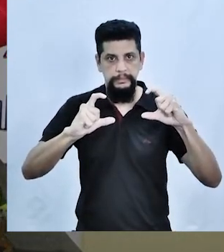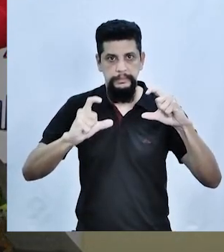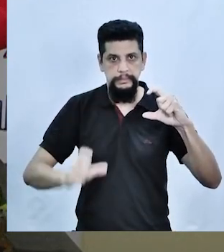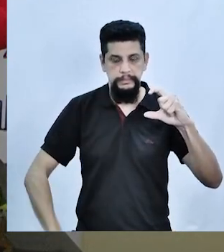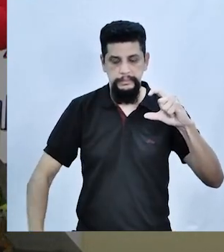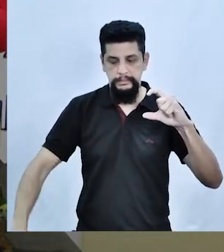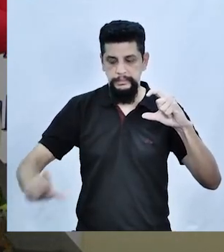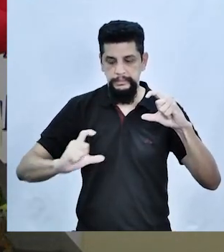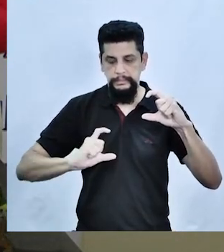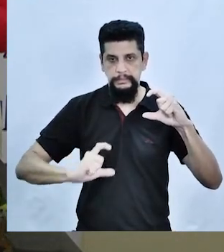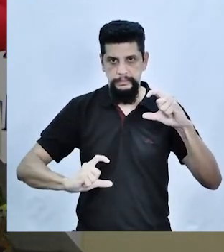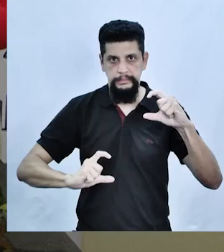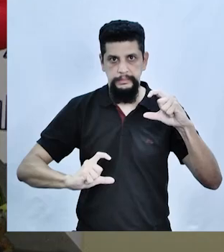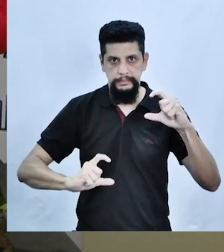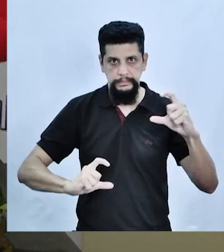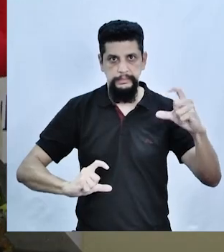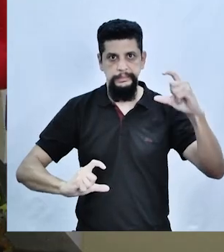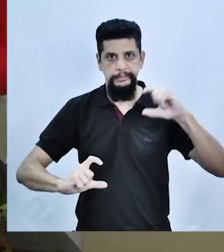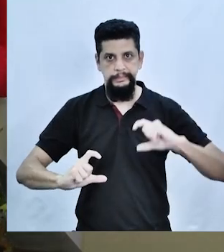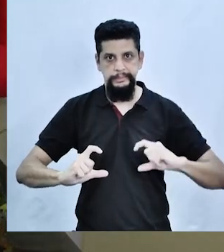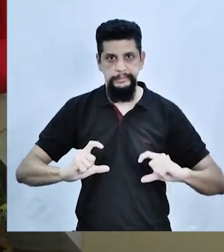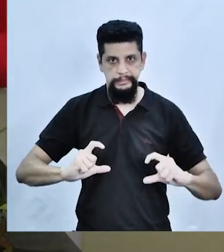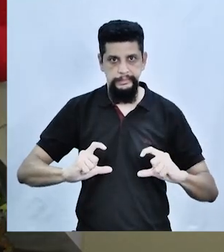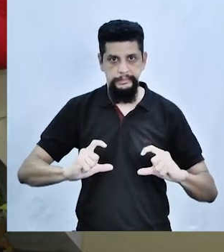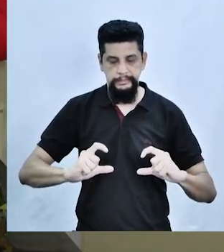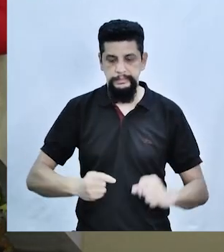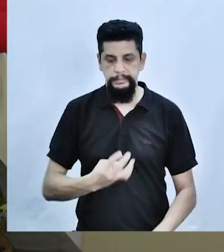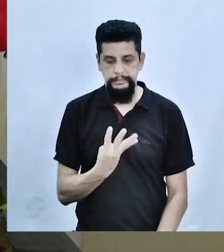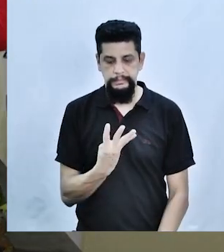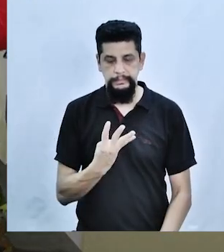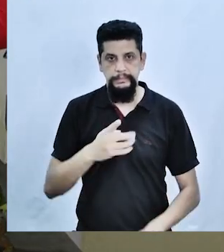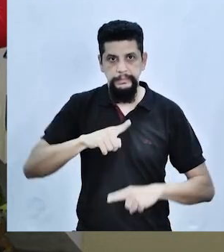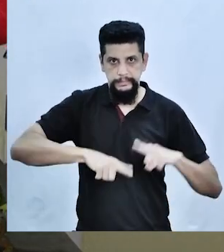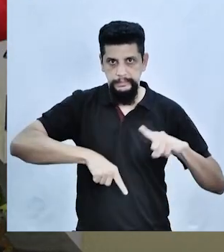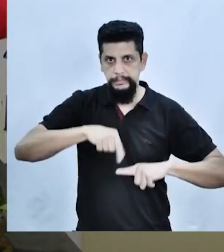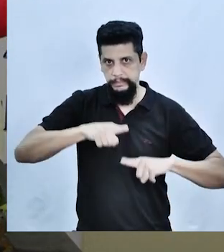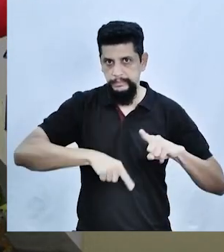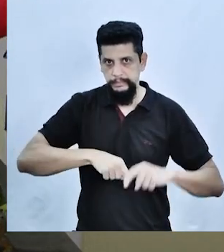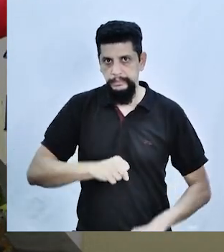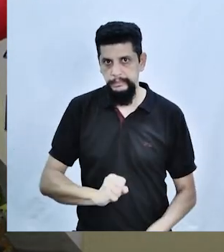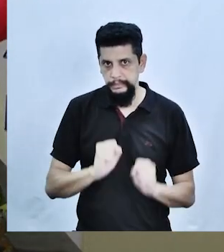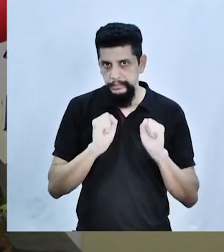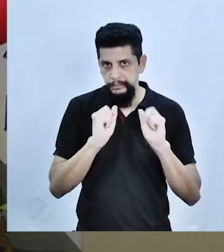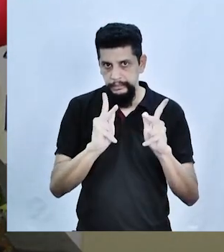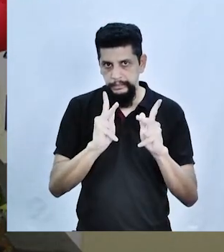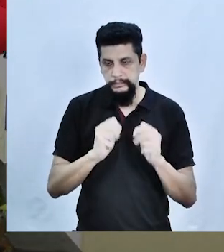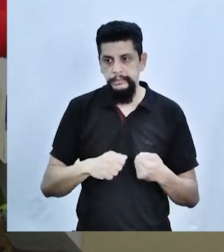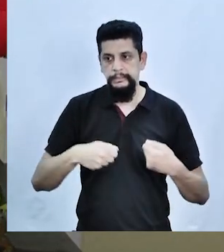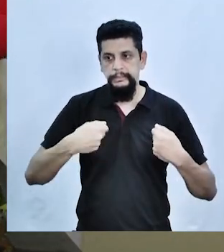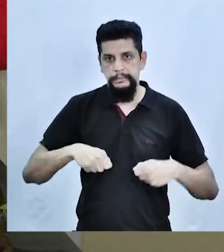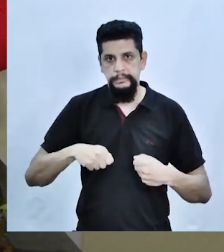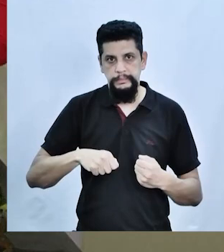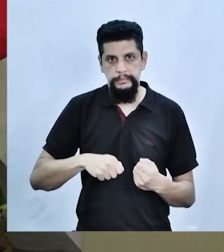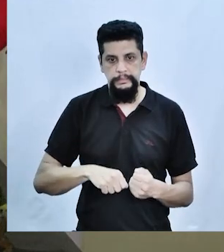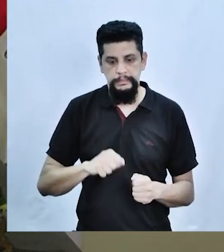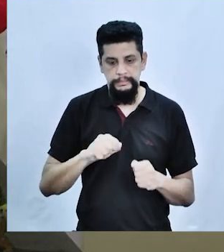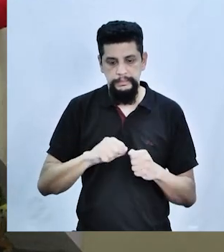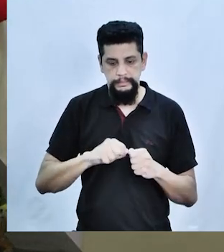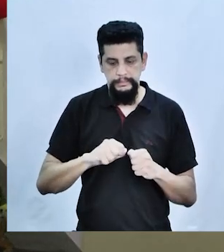Duas. O que será que vai aparecer aqui nesse quebra-cabeça? Três. Tá. Quatro peças. Então, nós